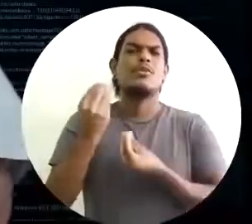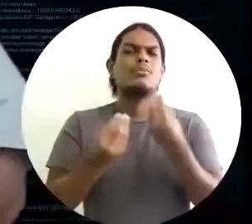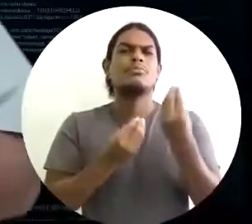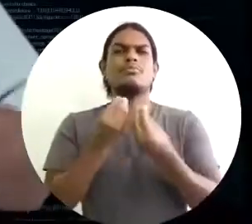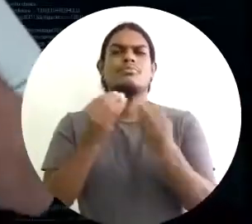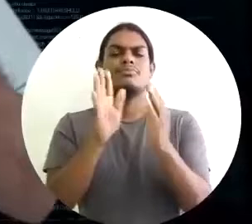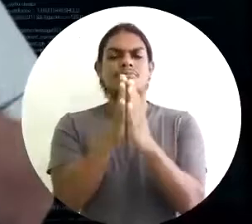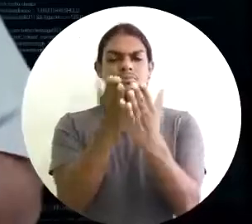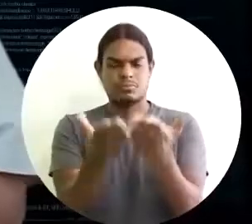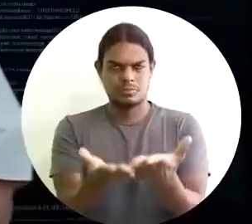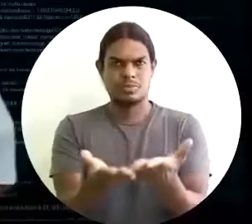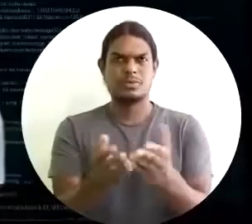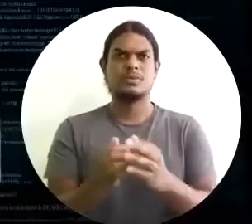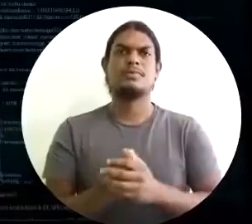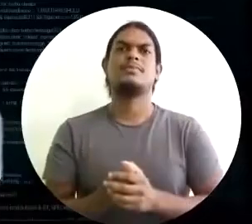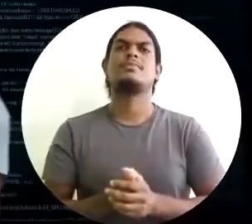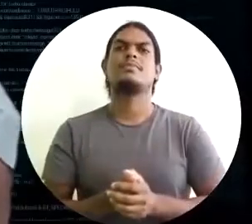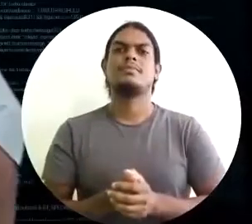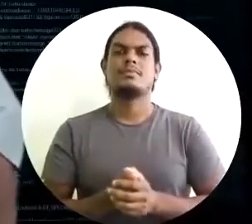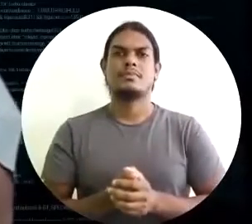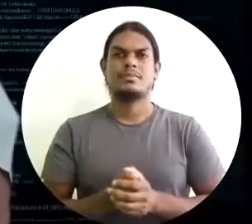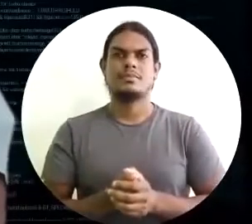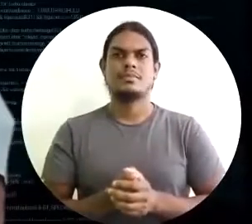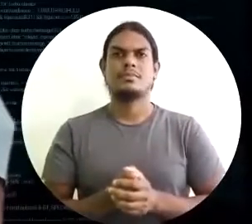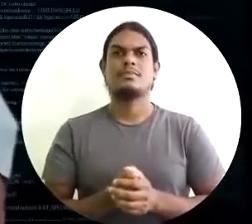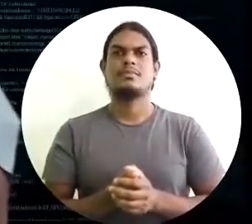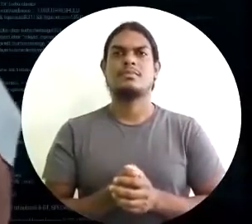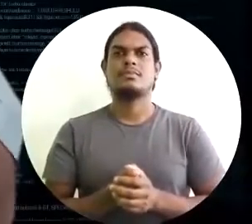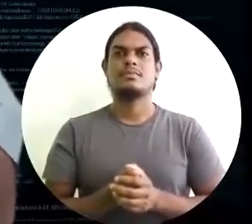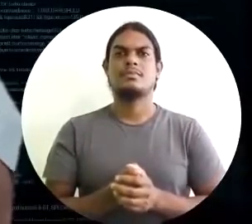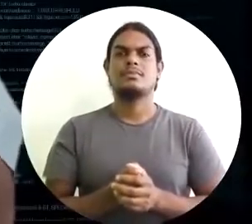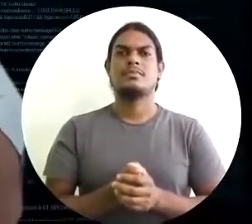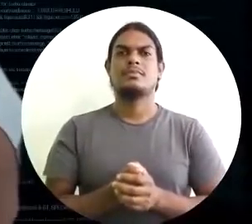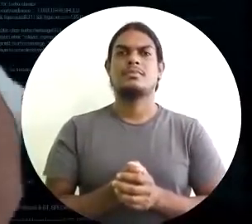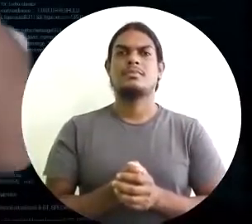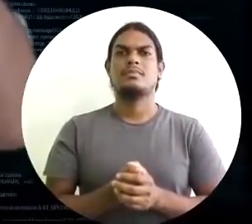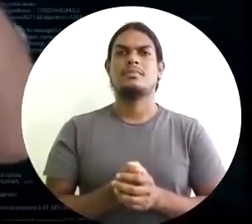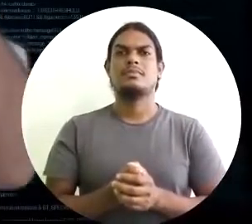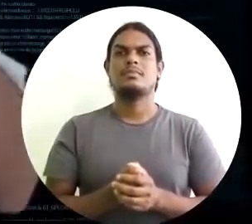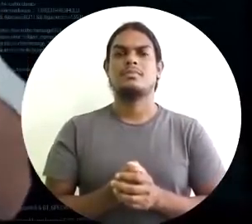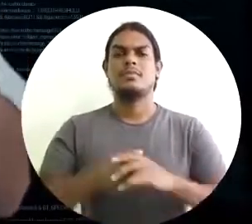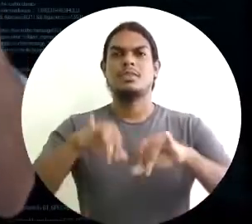das faculdades, saíram das universidades e foi ganhando o terreno